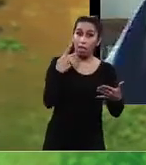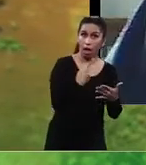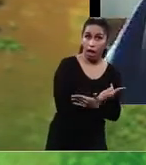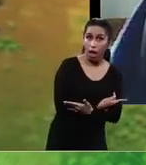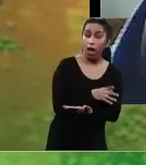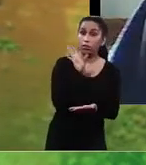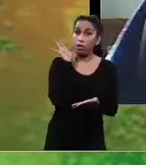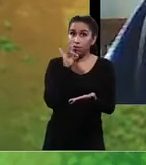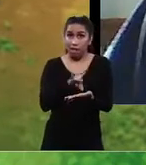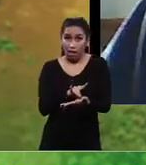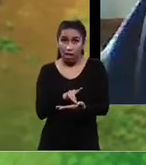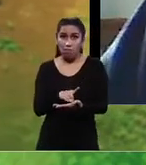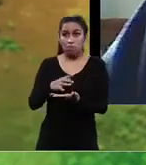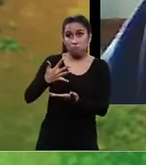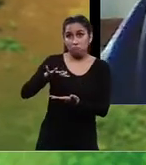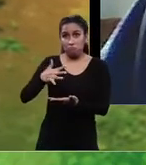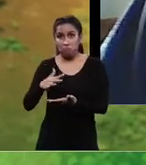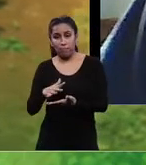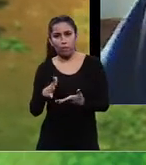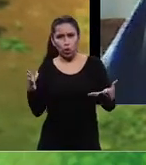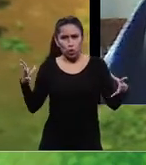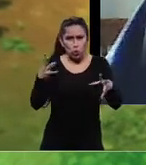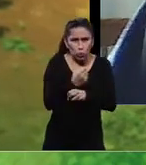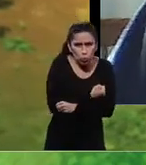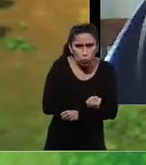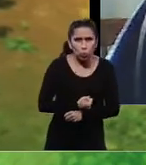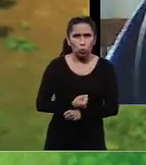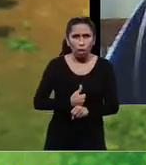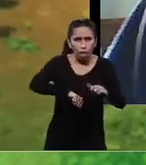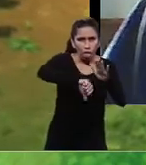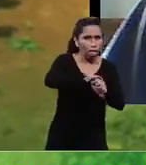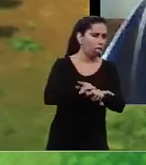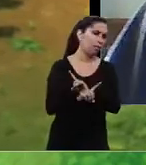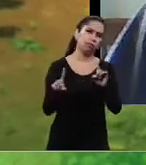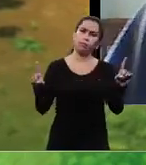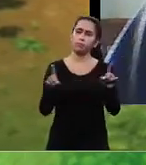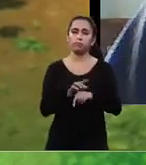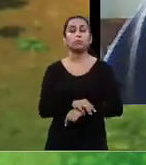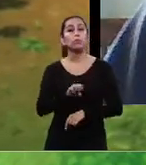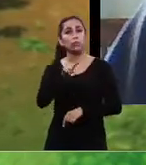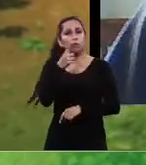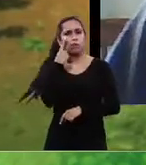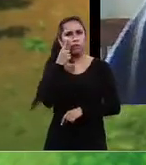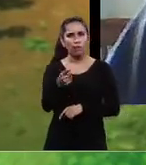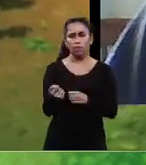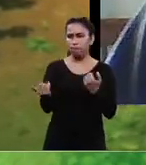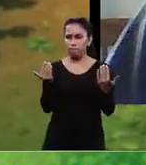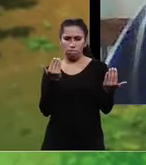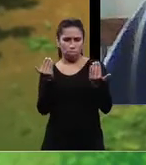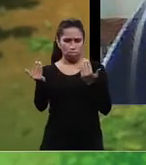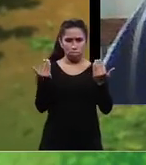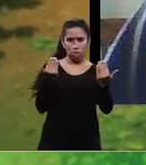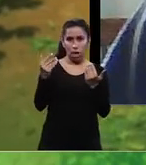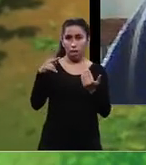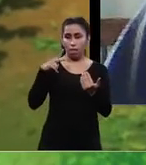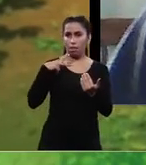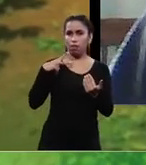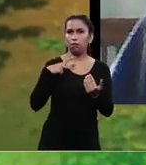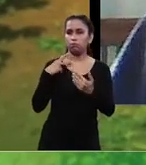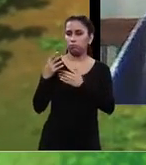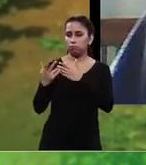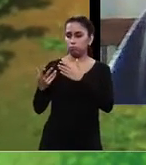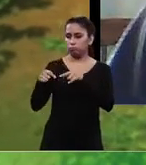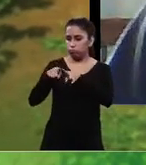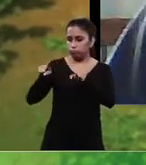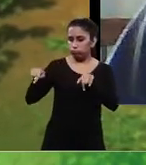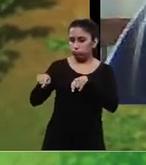Não é tudo ilegal. Além disso, né, se você cruzar os dados das propriedades declaradas do CAR